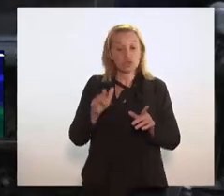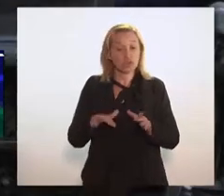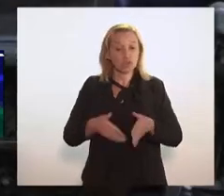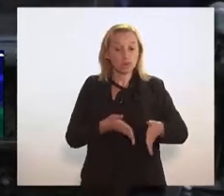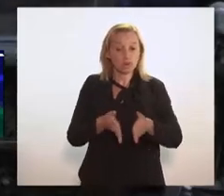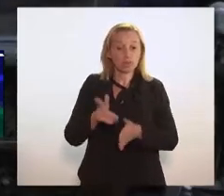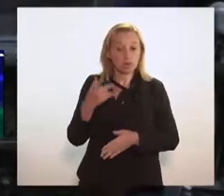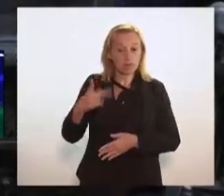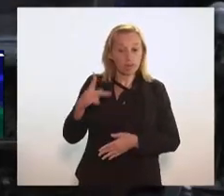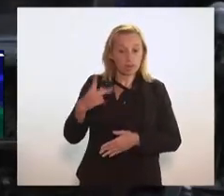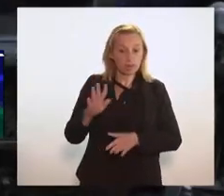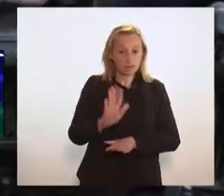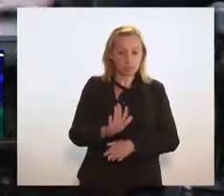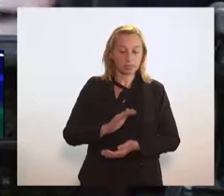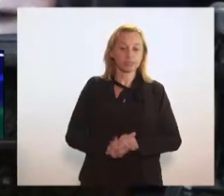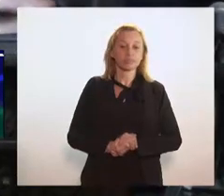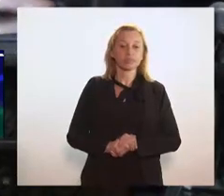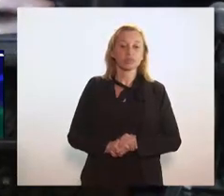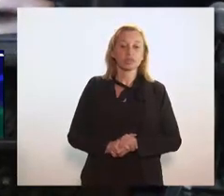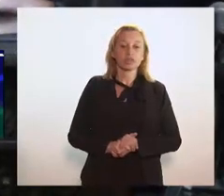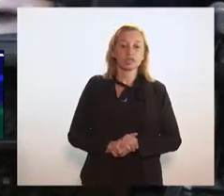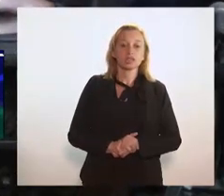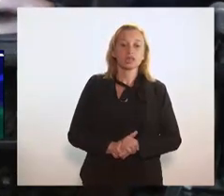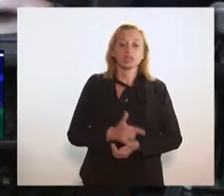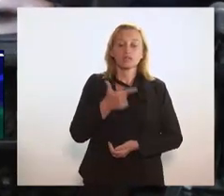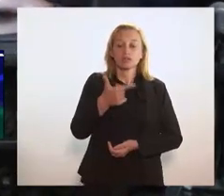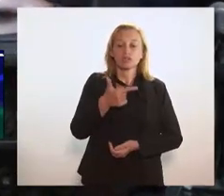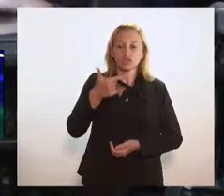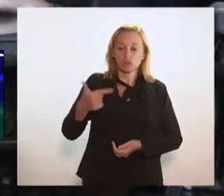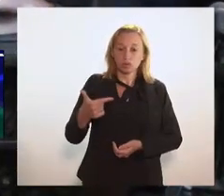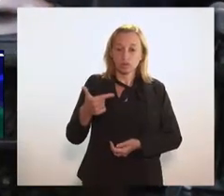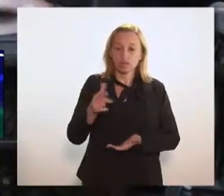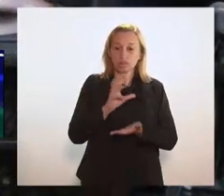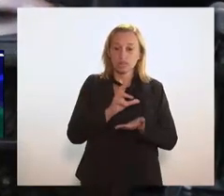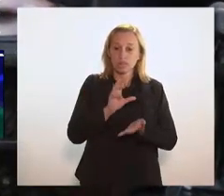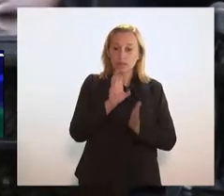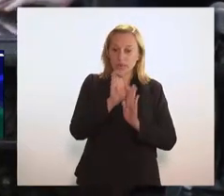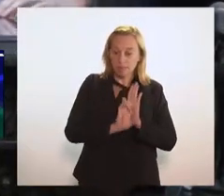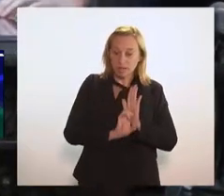Então, nós temos 22 emendas ao projeto.